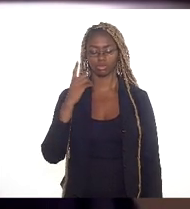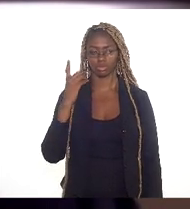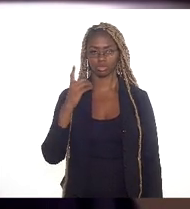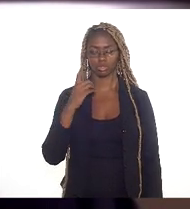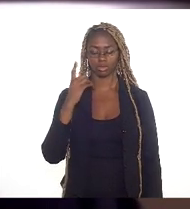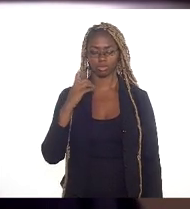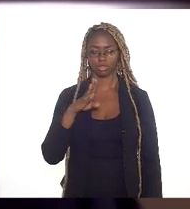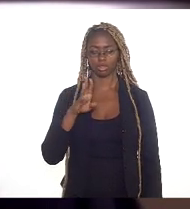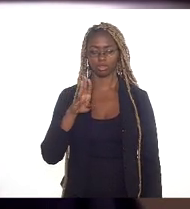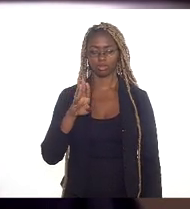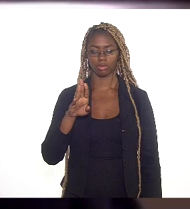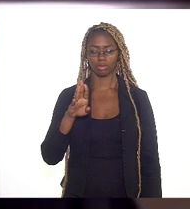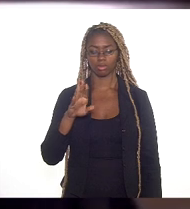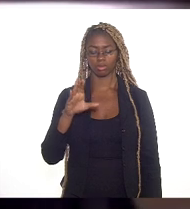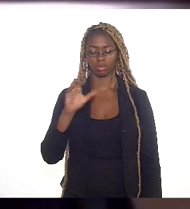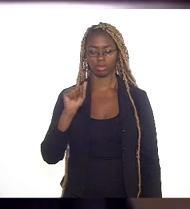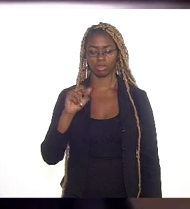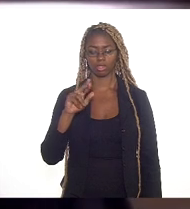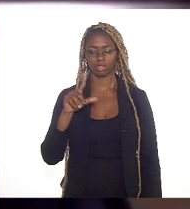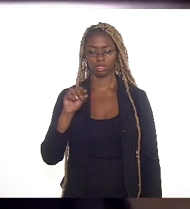Deputado Brazão.